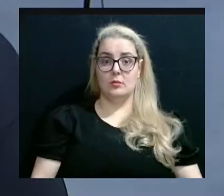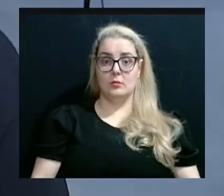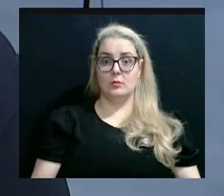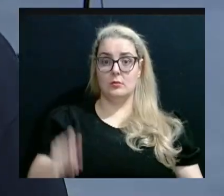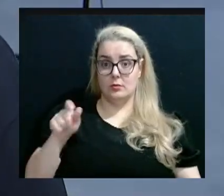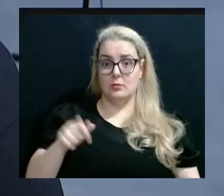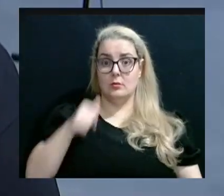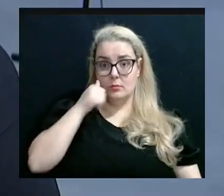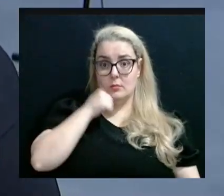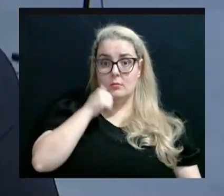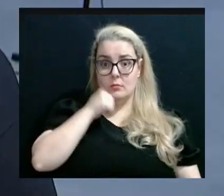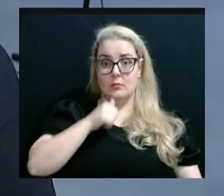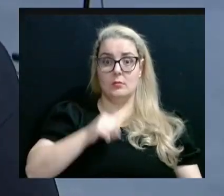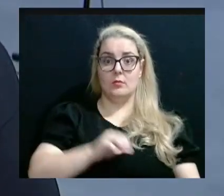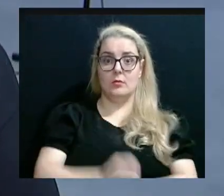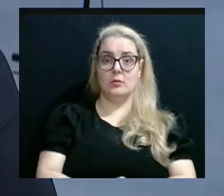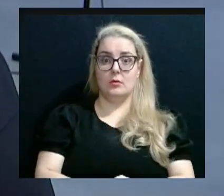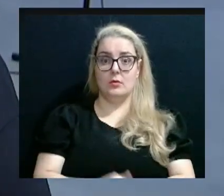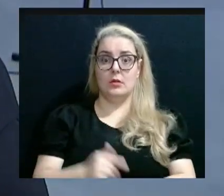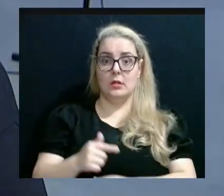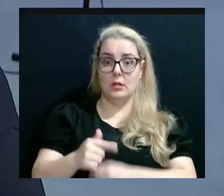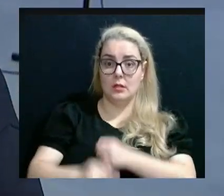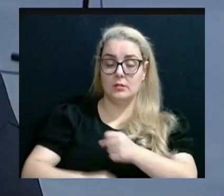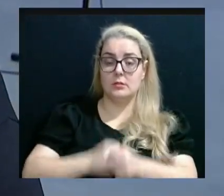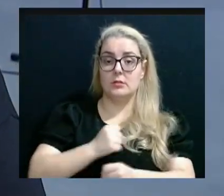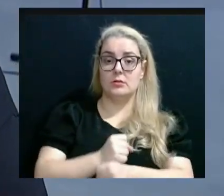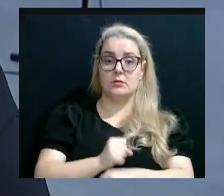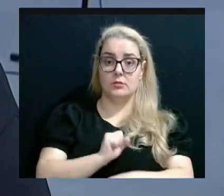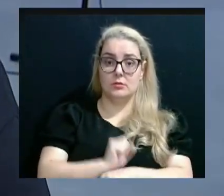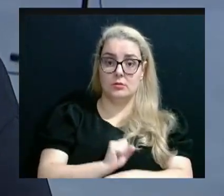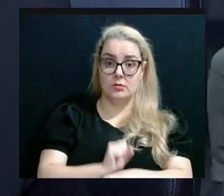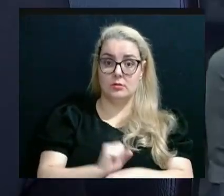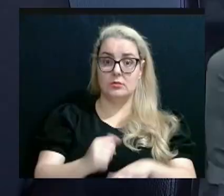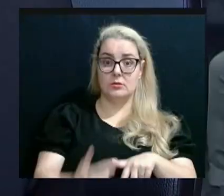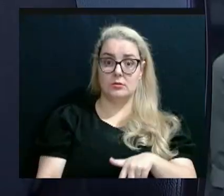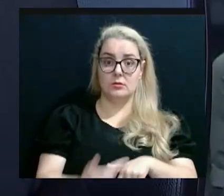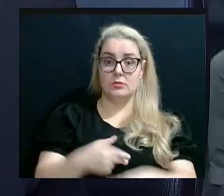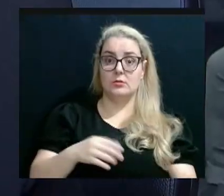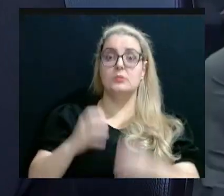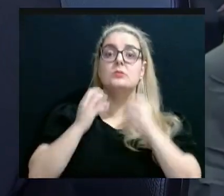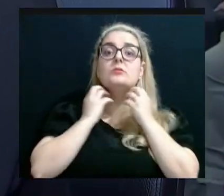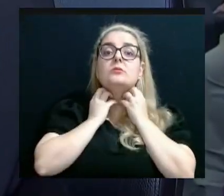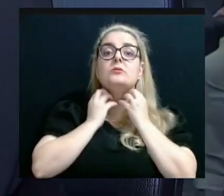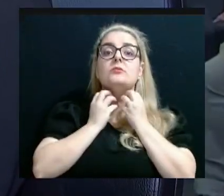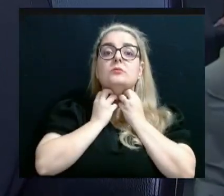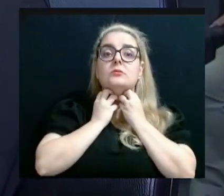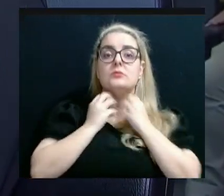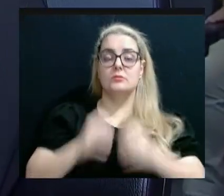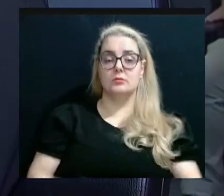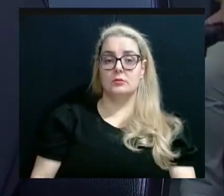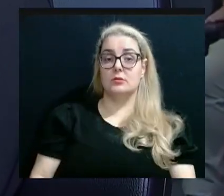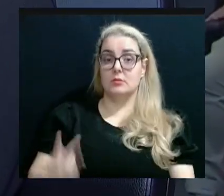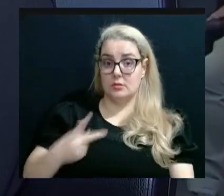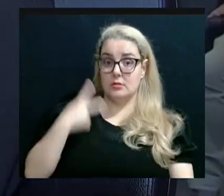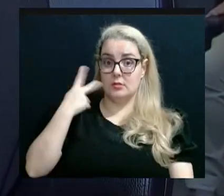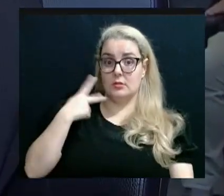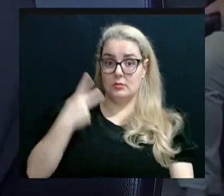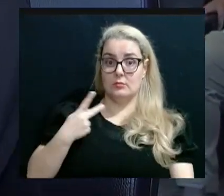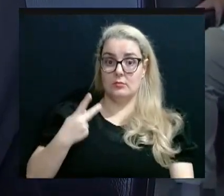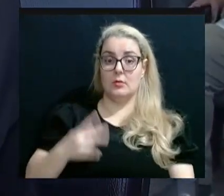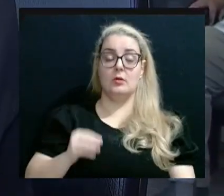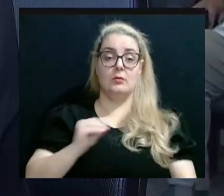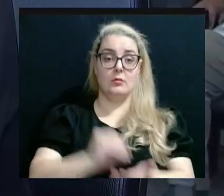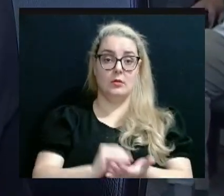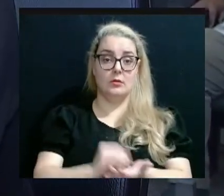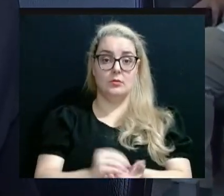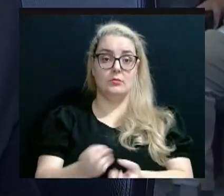mulher, que estava 7 anos aguardando a cirurgia de tireoide. Ainda segundo a vereadora, a falta de